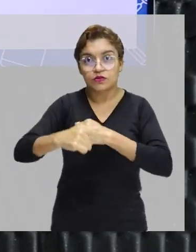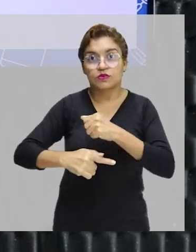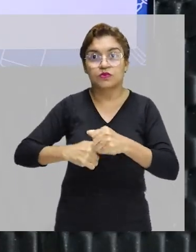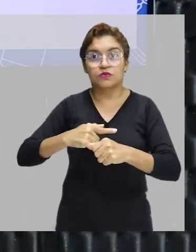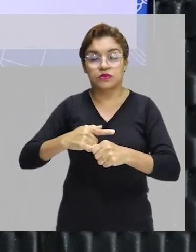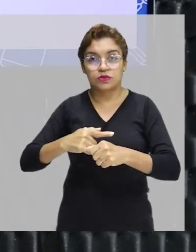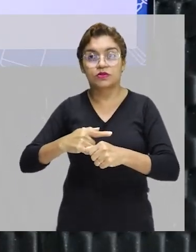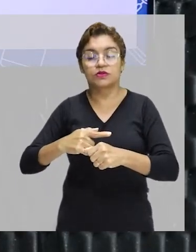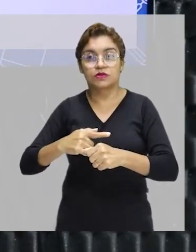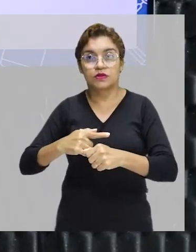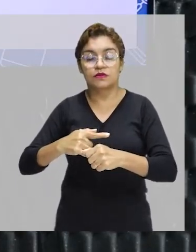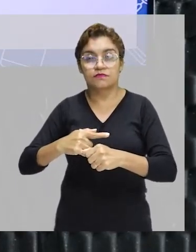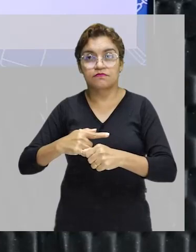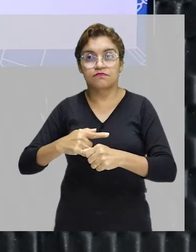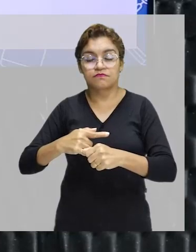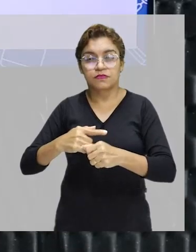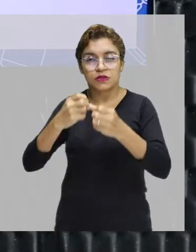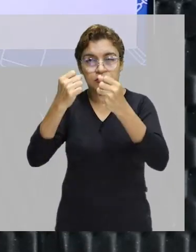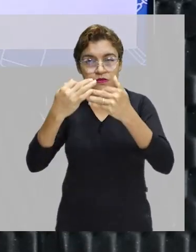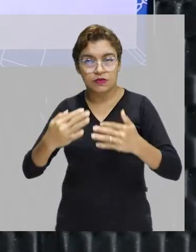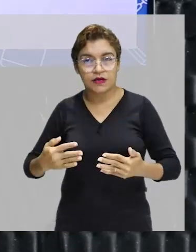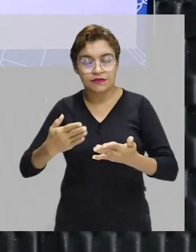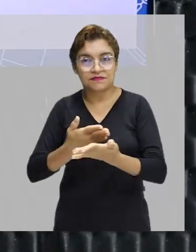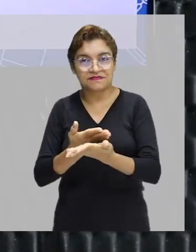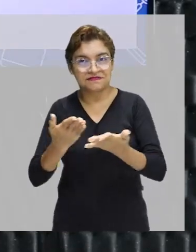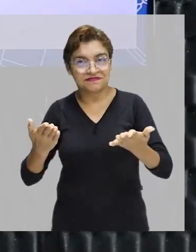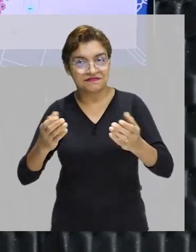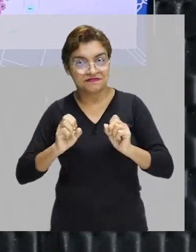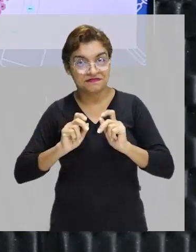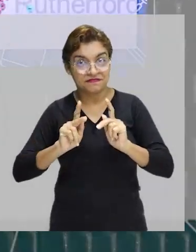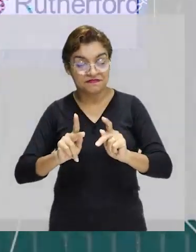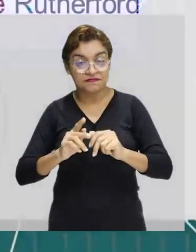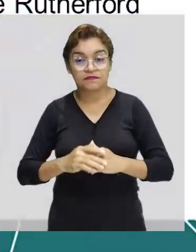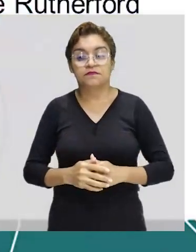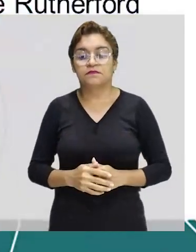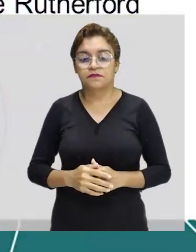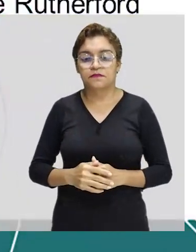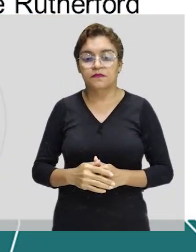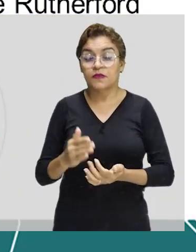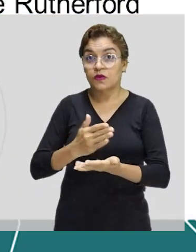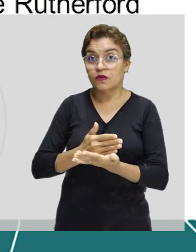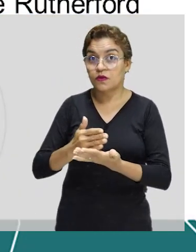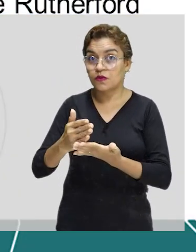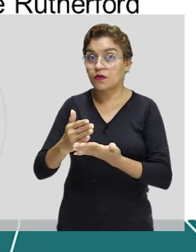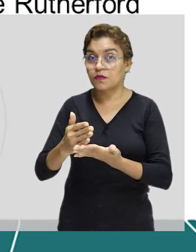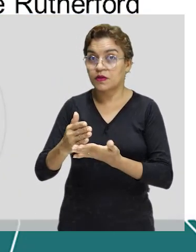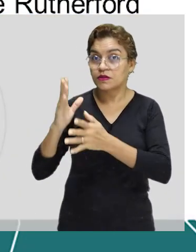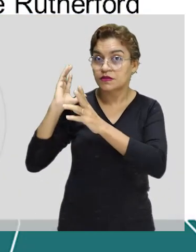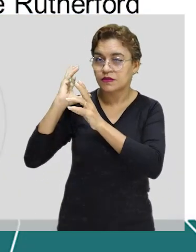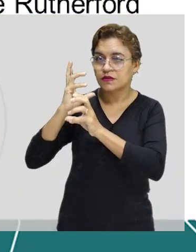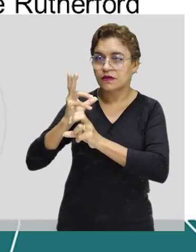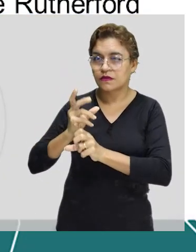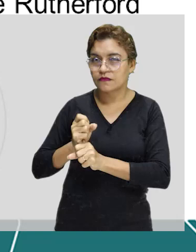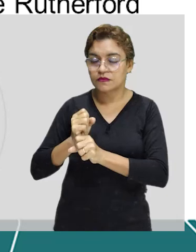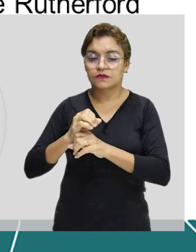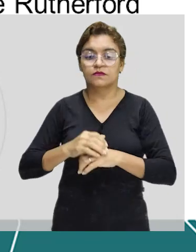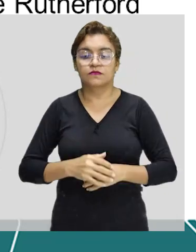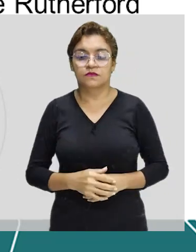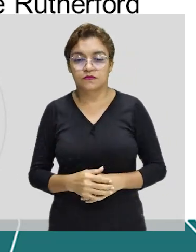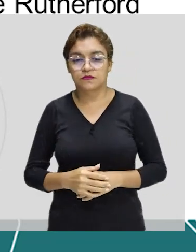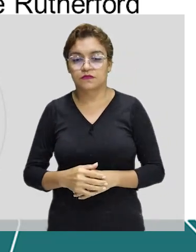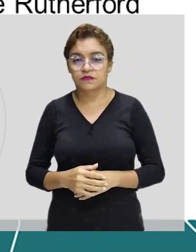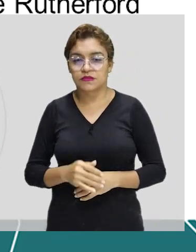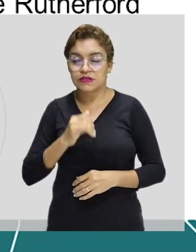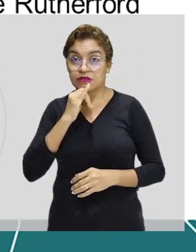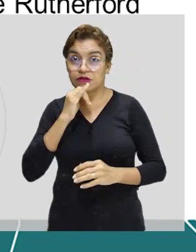ficar melhor fundamentado para vocês. Tudo bem, turminha? Bom, a gente começa com uma breve revisão, em especial